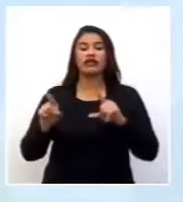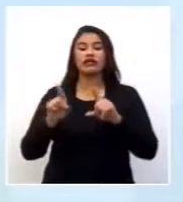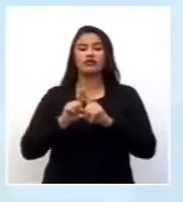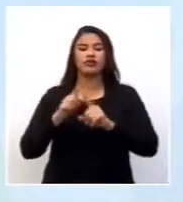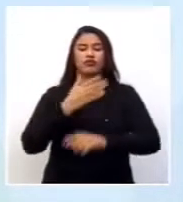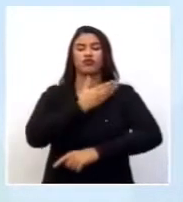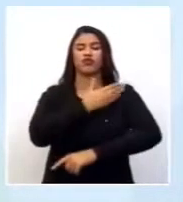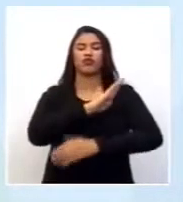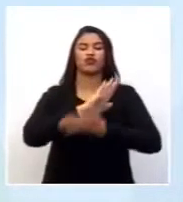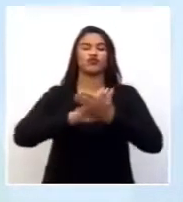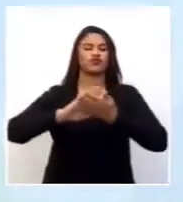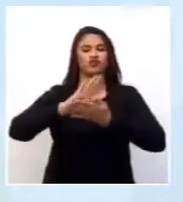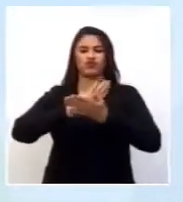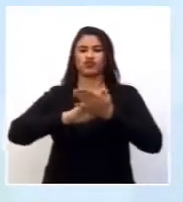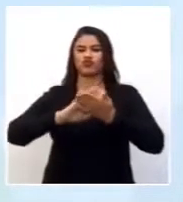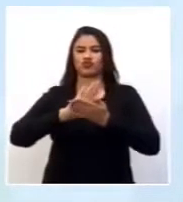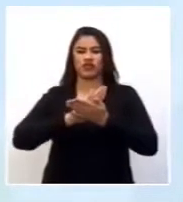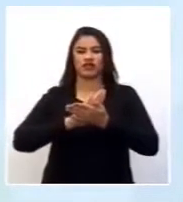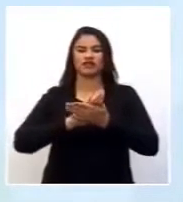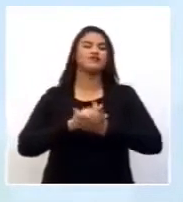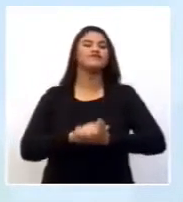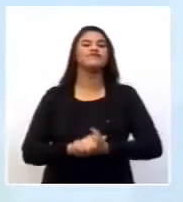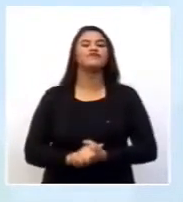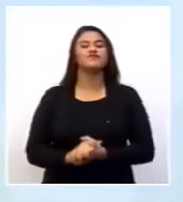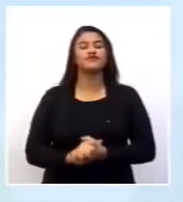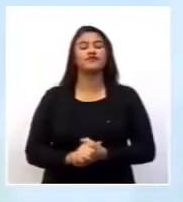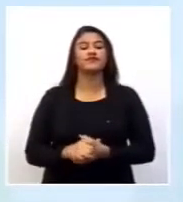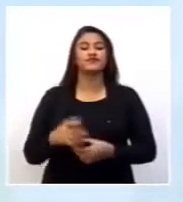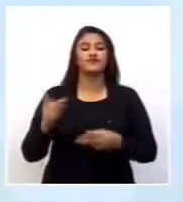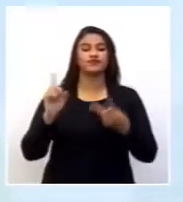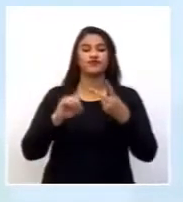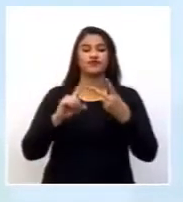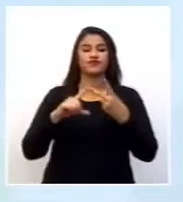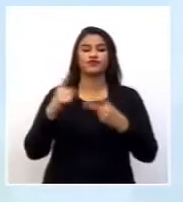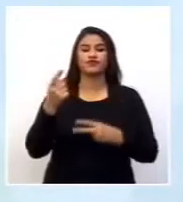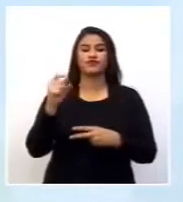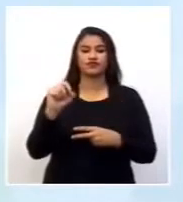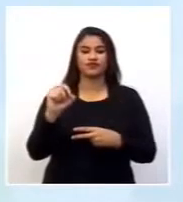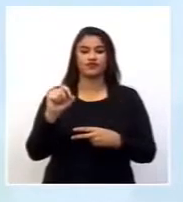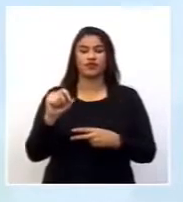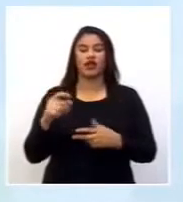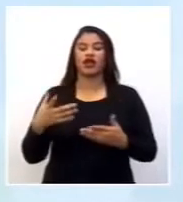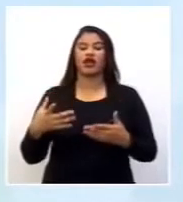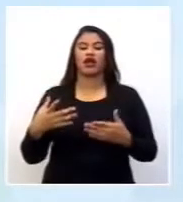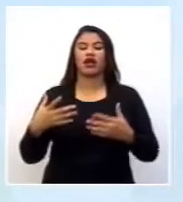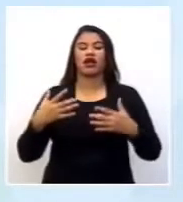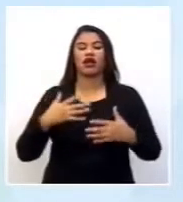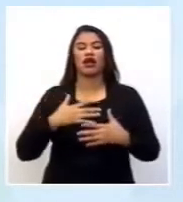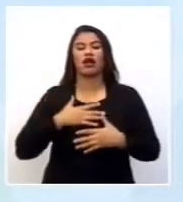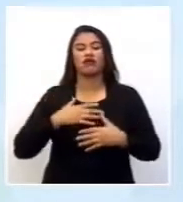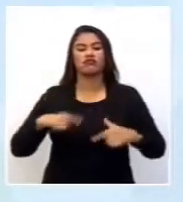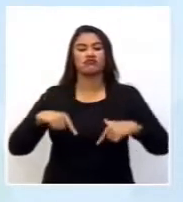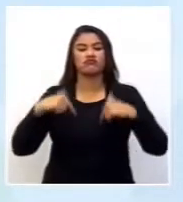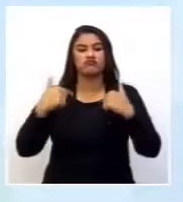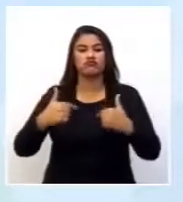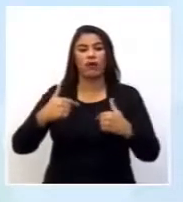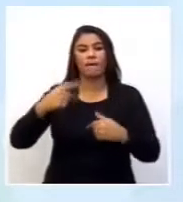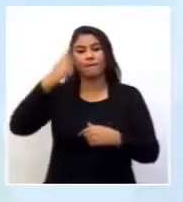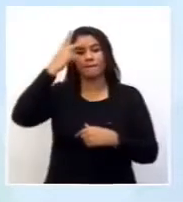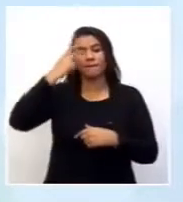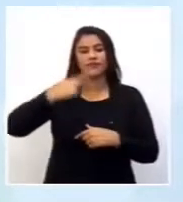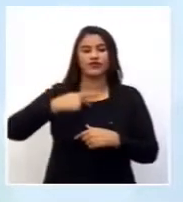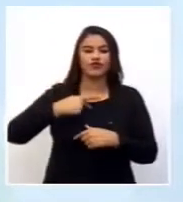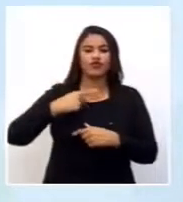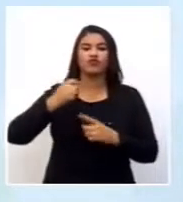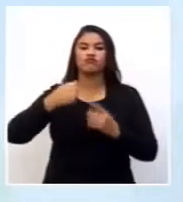natureza, tá? Aí a competência número 10, que é a forma agir pessoal, coletivamente, com autonomia,